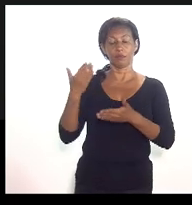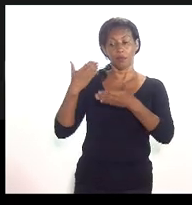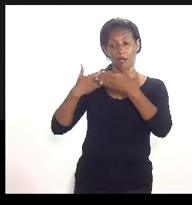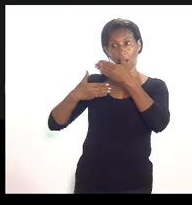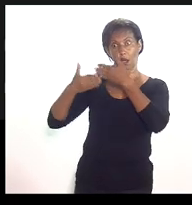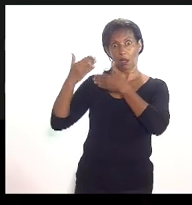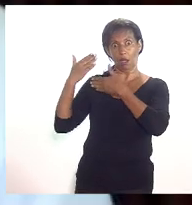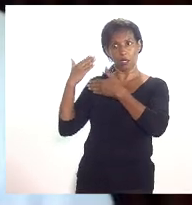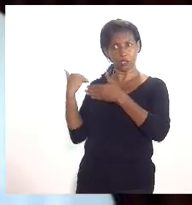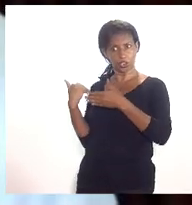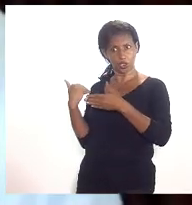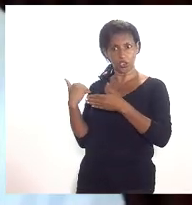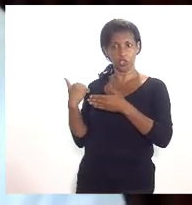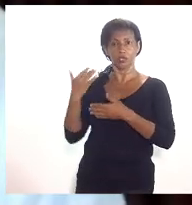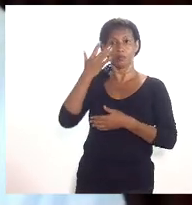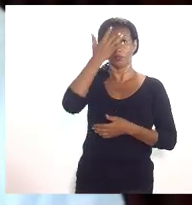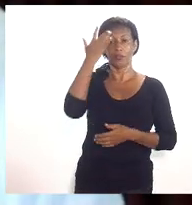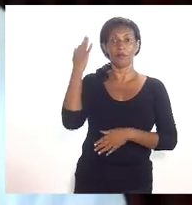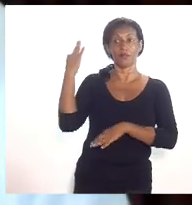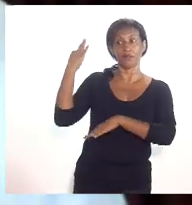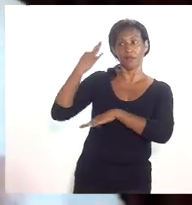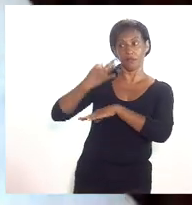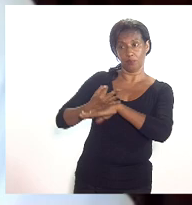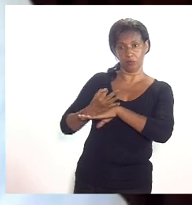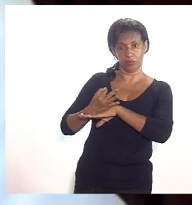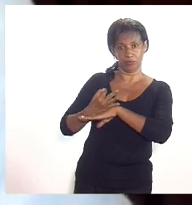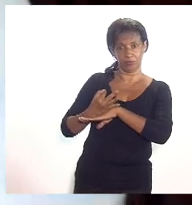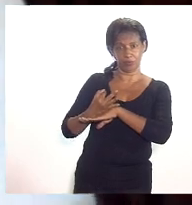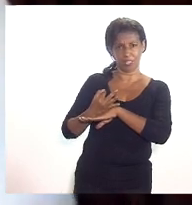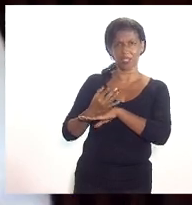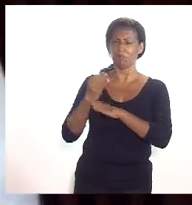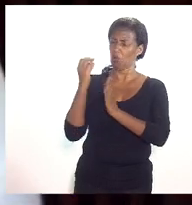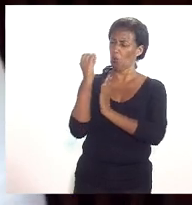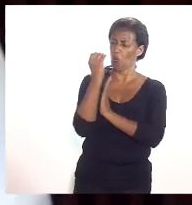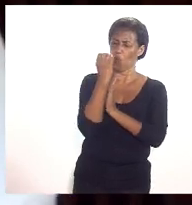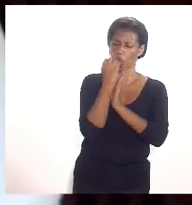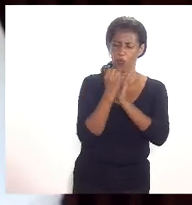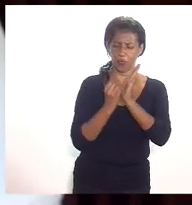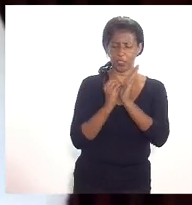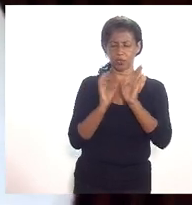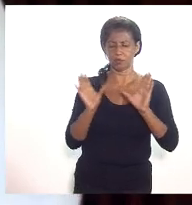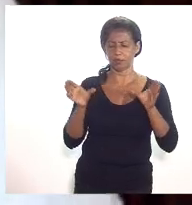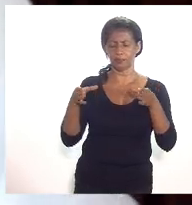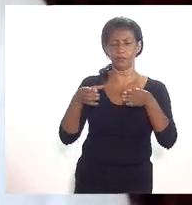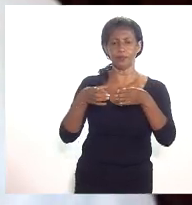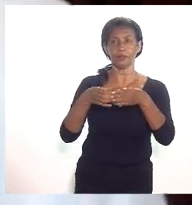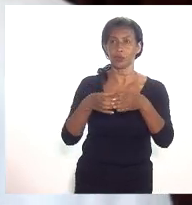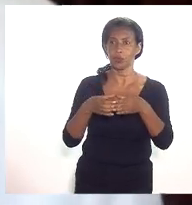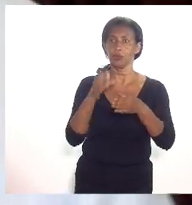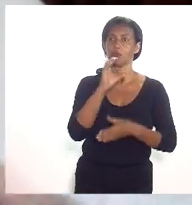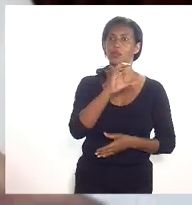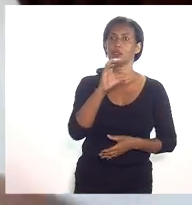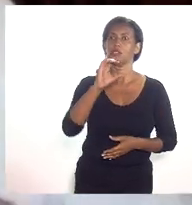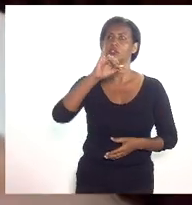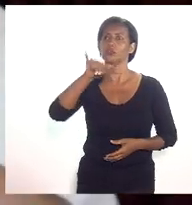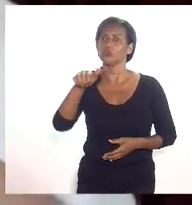Antecipadamente, o relator que faltar à reunião da CCJ pode encaminhar para o grupo da CCJ dizendo o